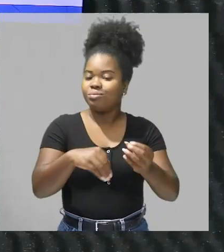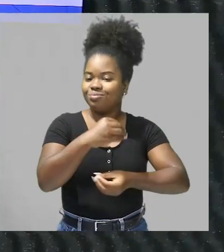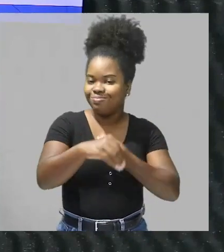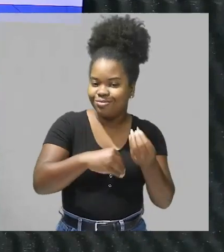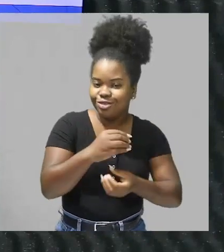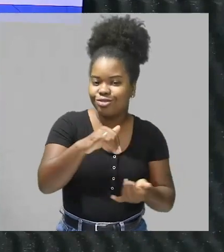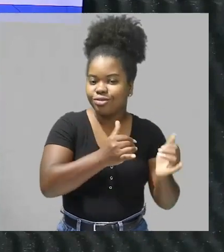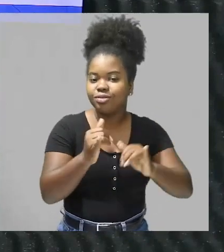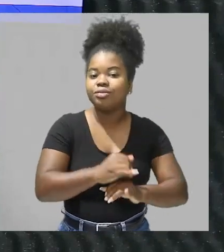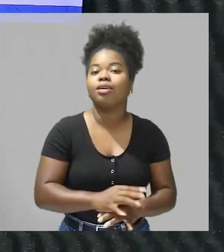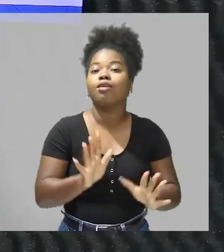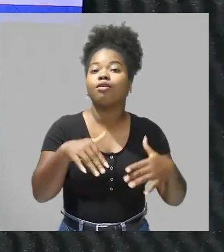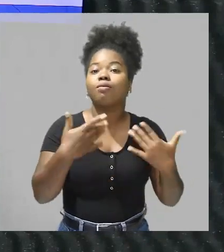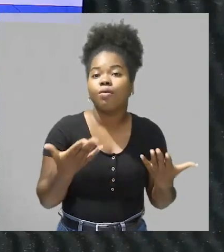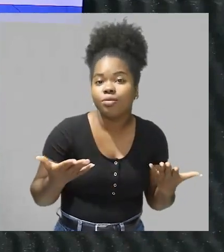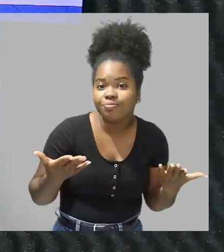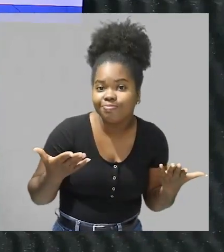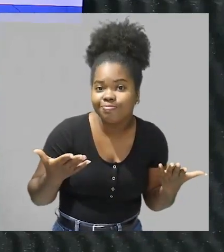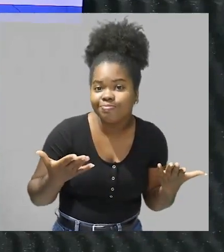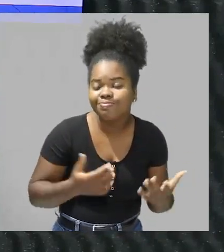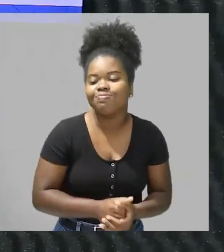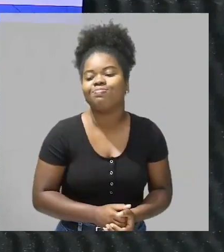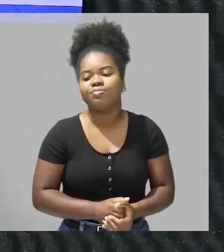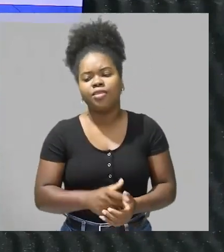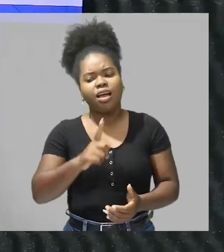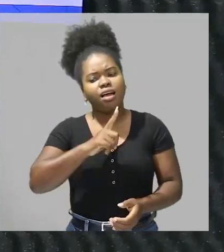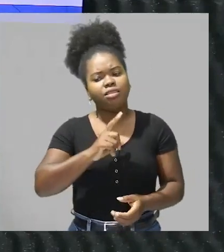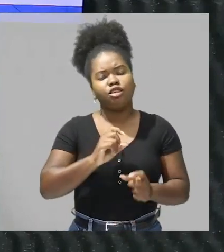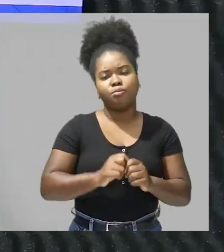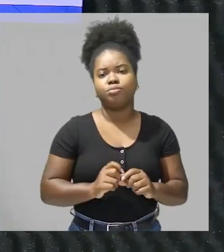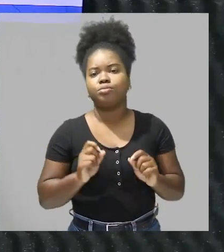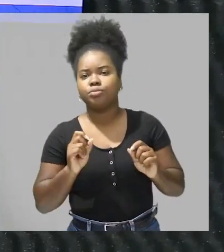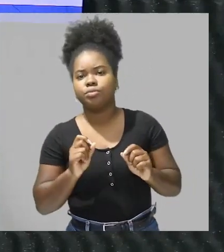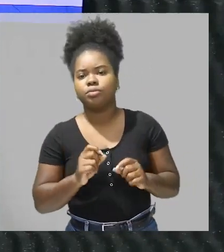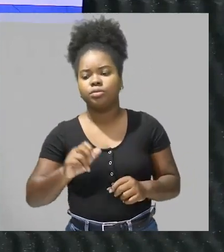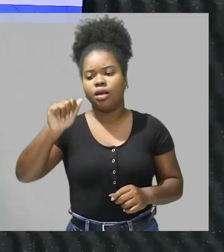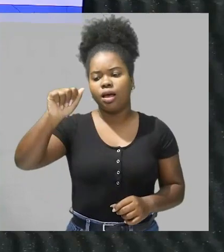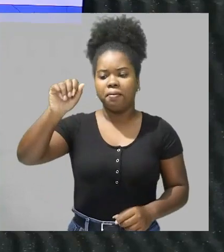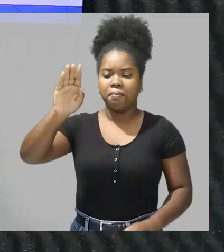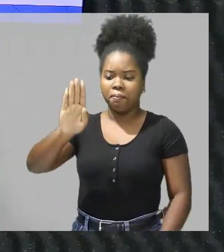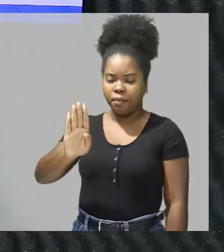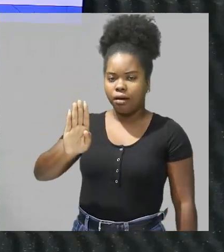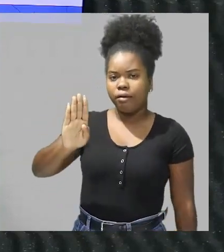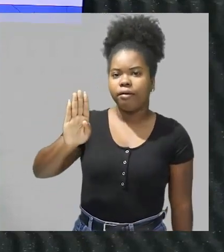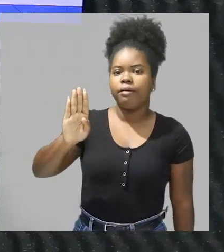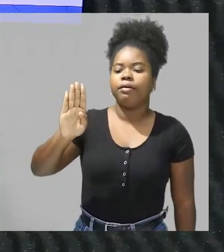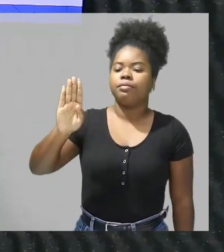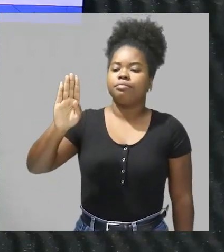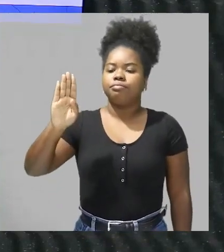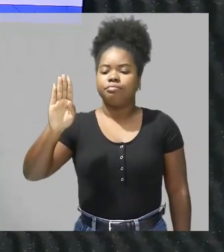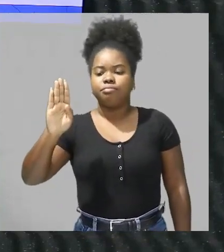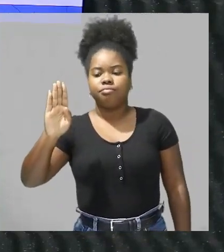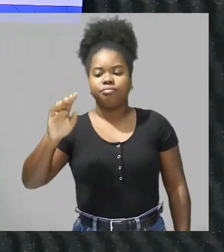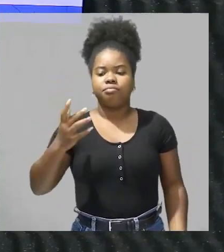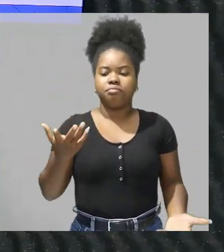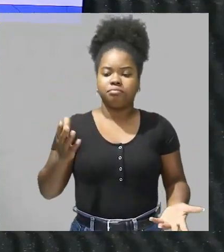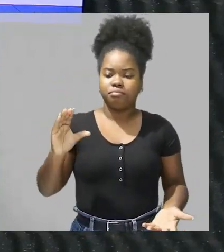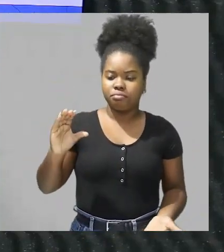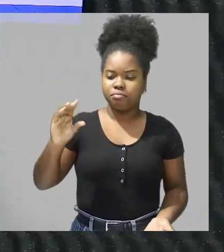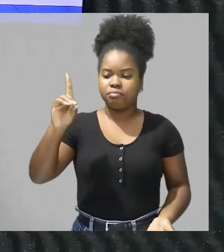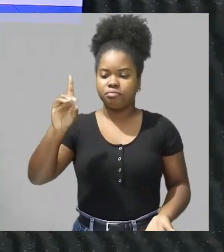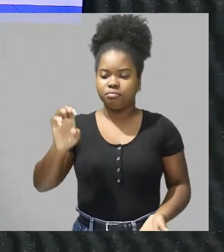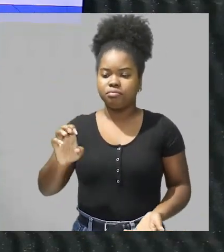químicas correspondem às apresentadas aí nós vamos ter ó A e B A e C Observe que